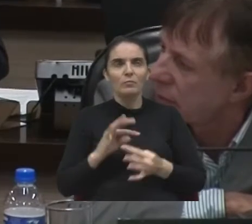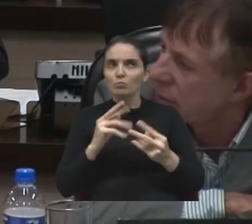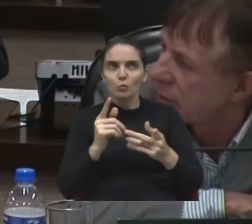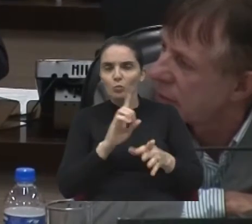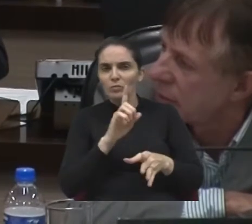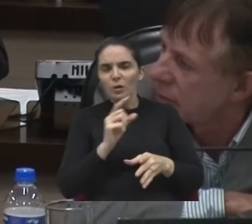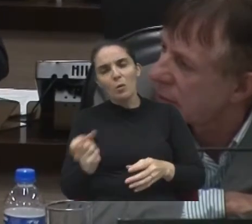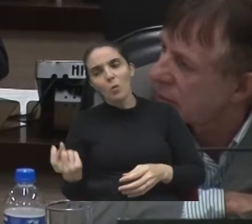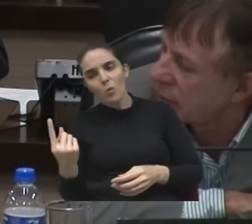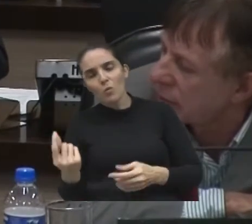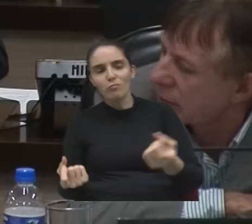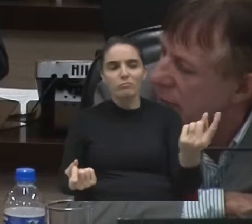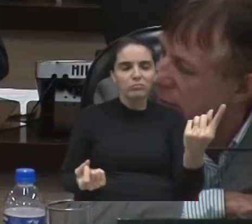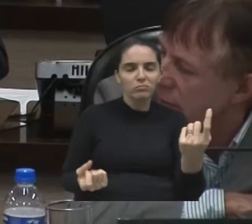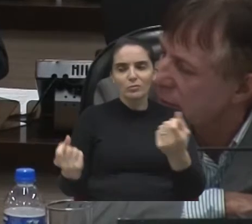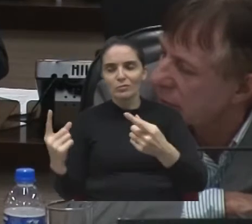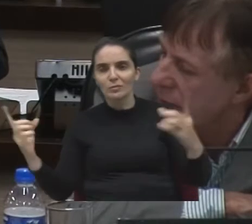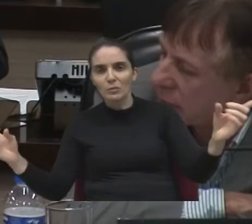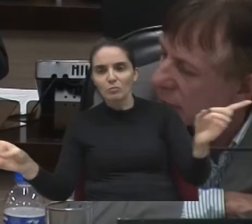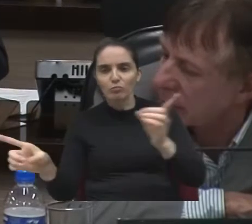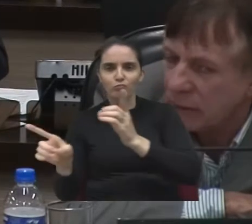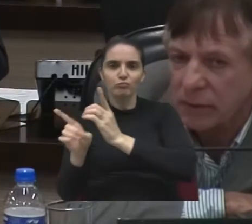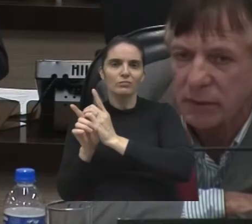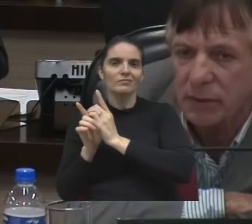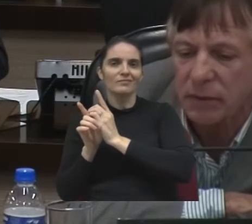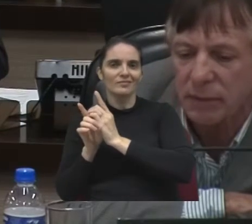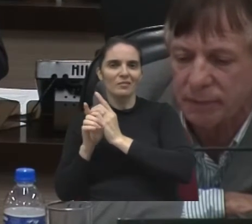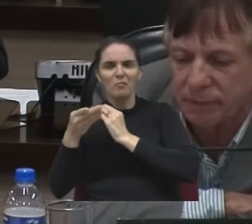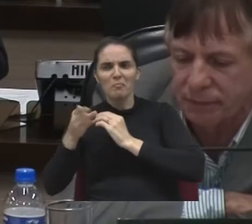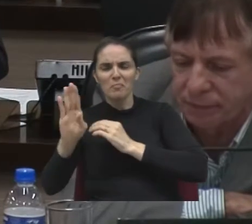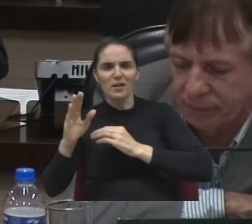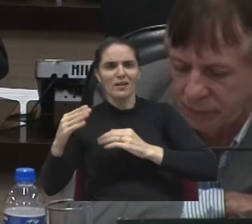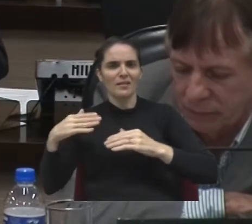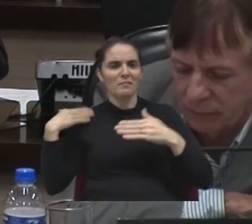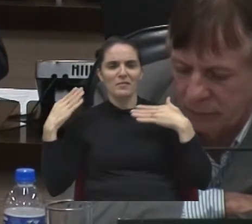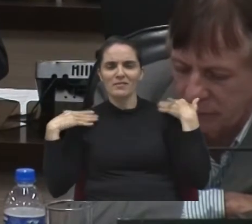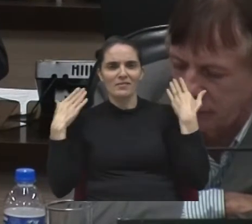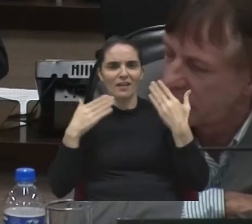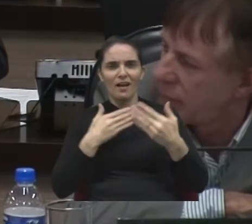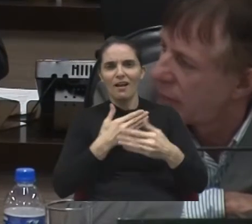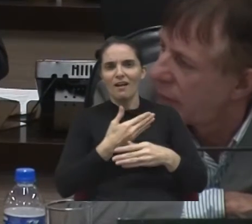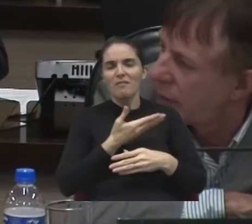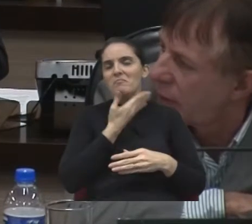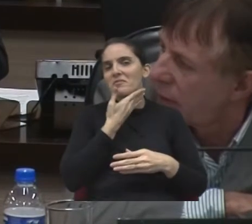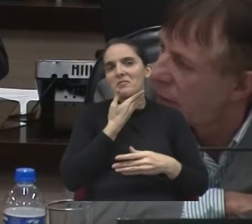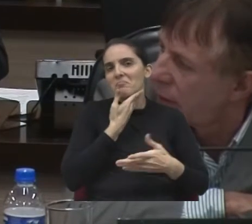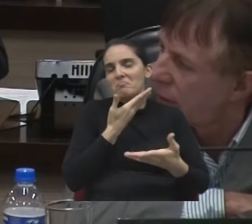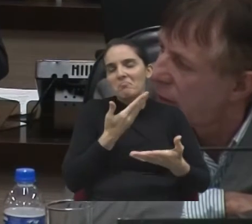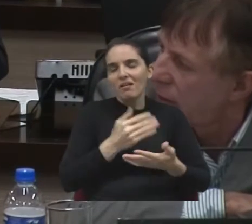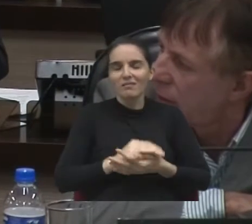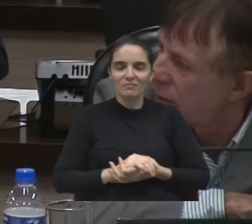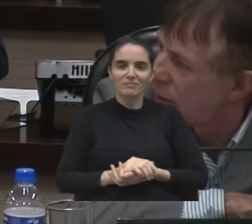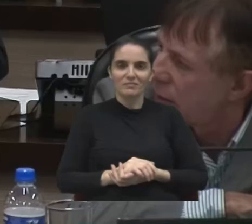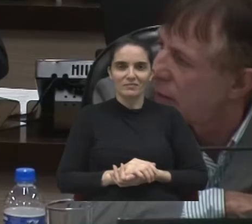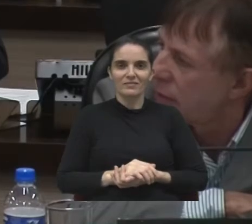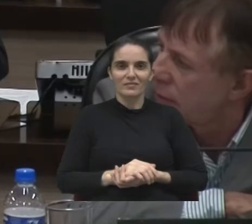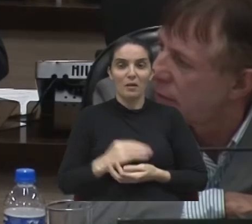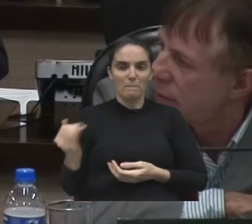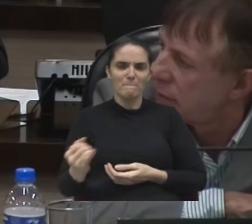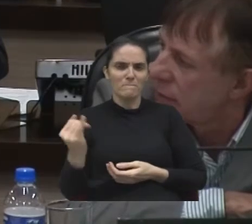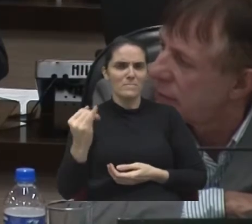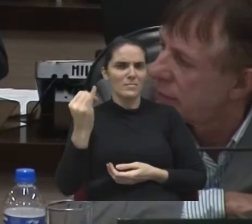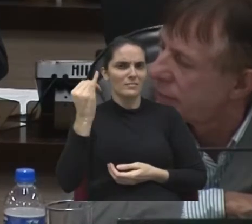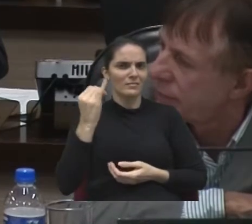próximos, se encontram para sair, para conversar, para trocar ideia, e o quanto é importante tudo isso,